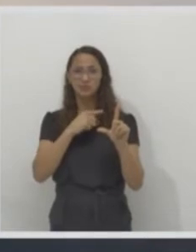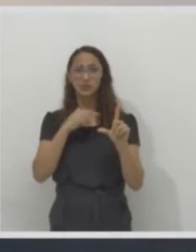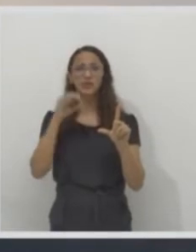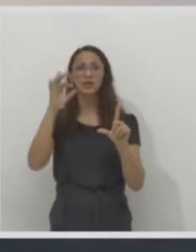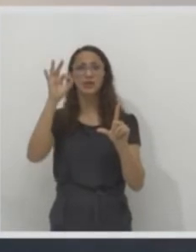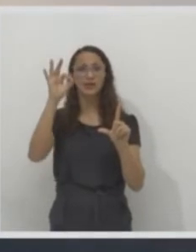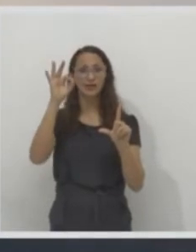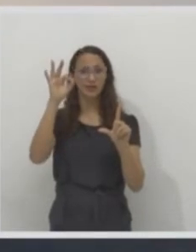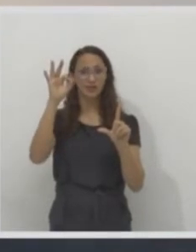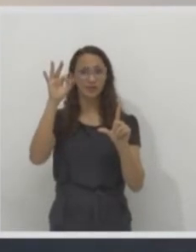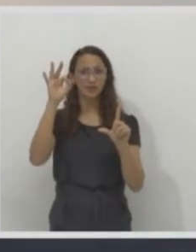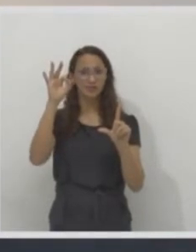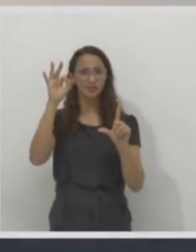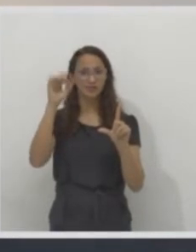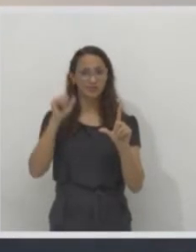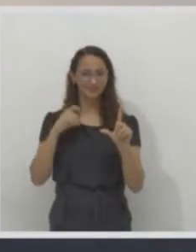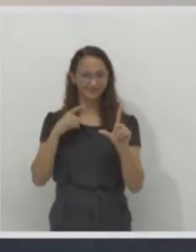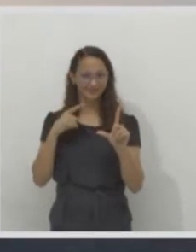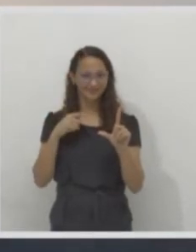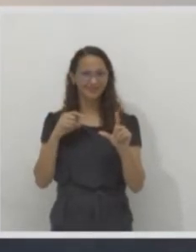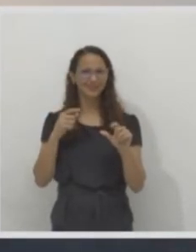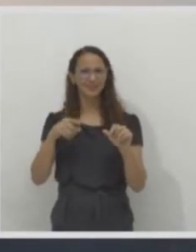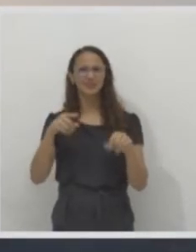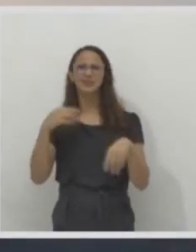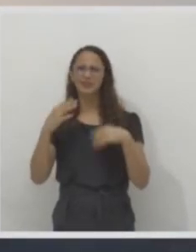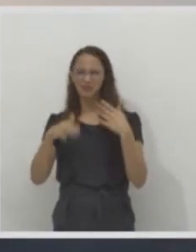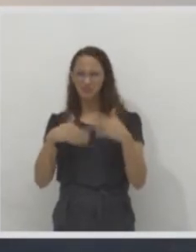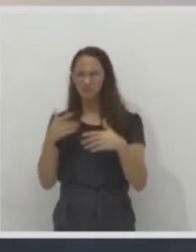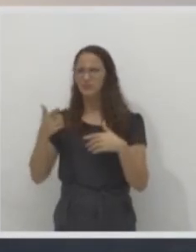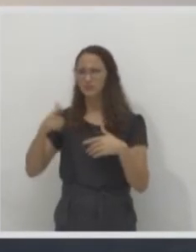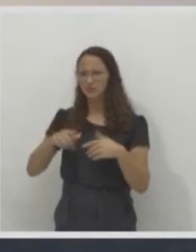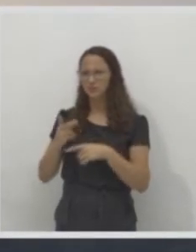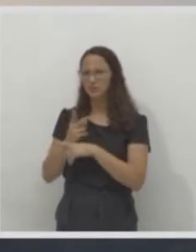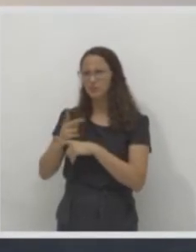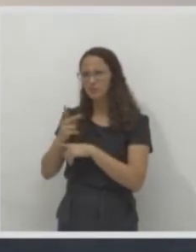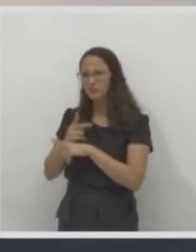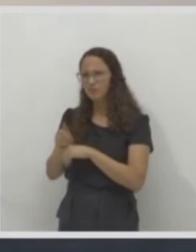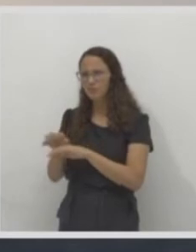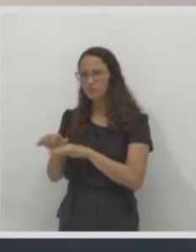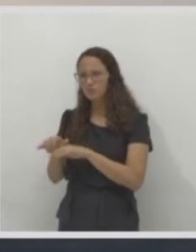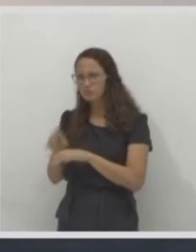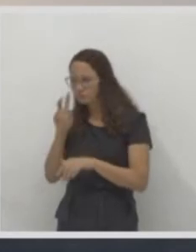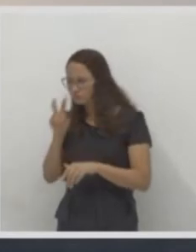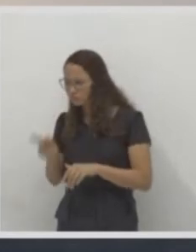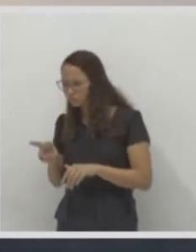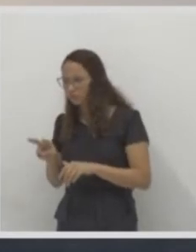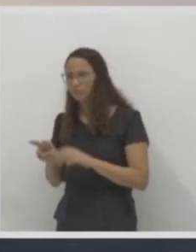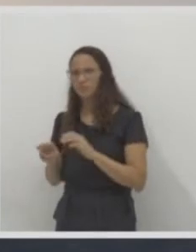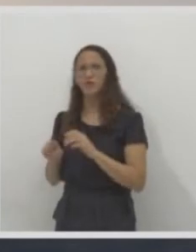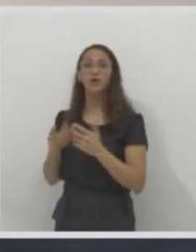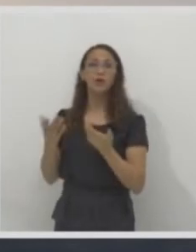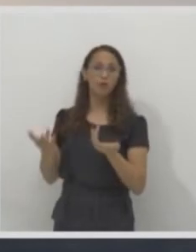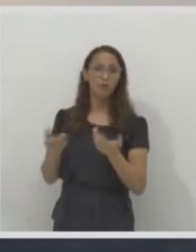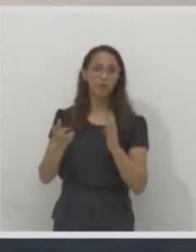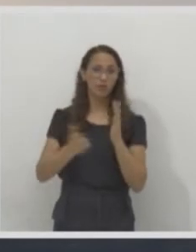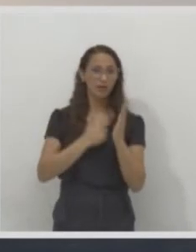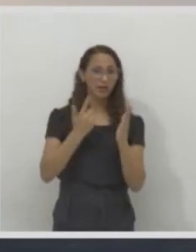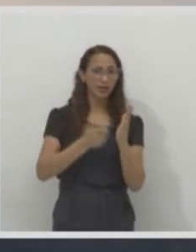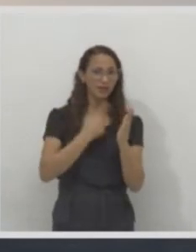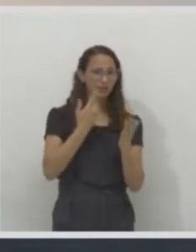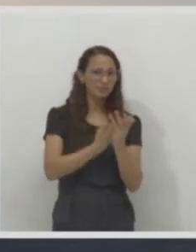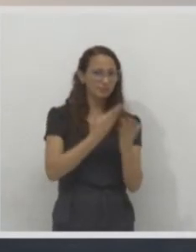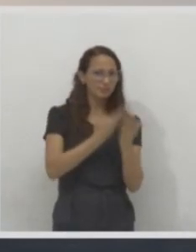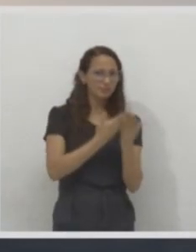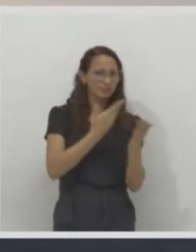graus, tá? Então, voltem lá, quem tiver dúvida, abram o livro de vocês para vocês aprofundarem também